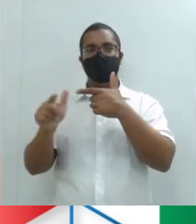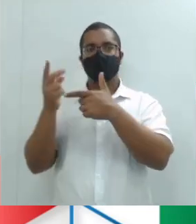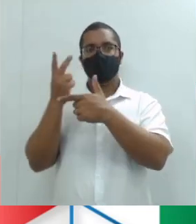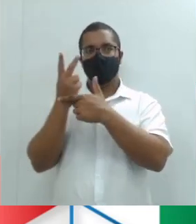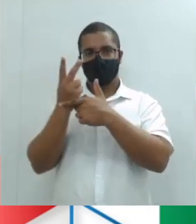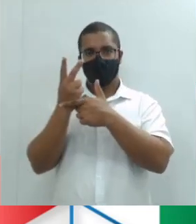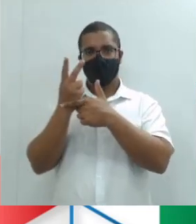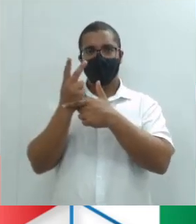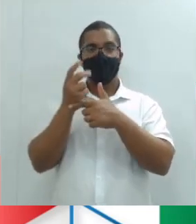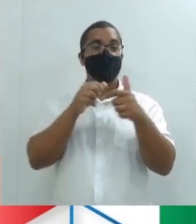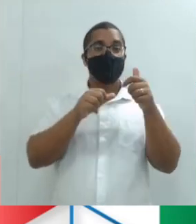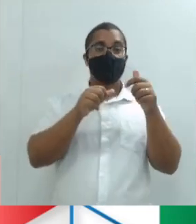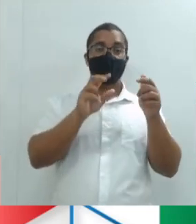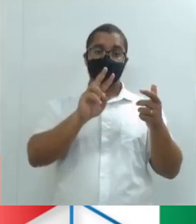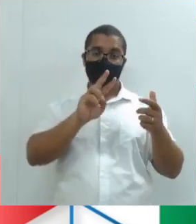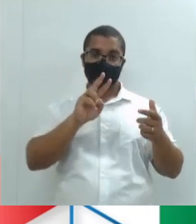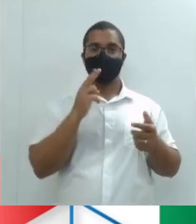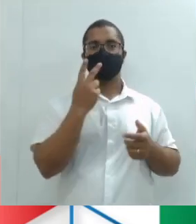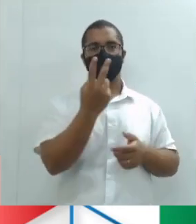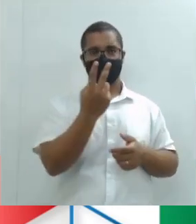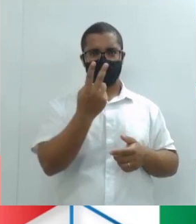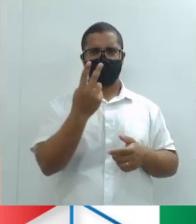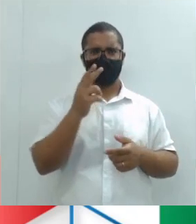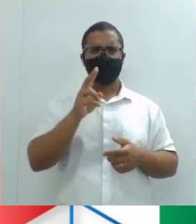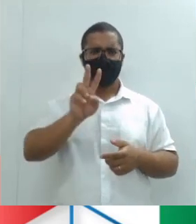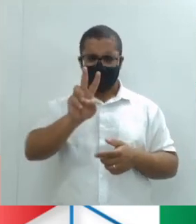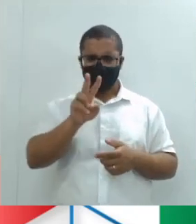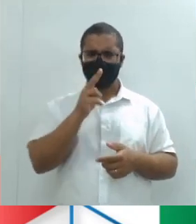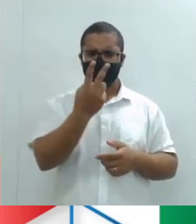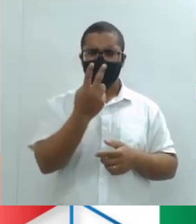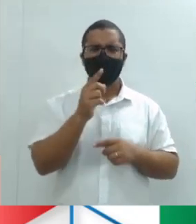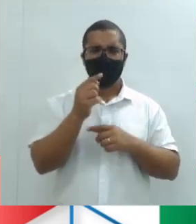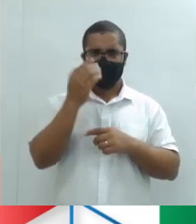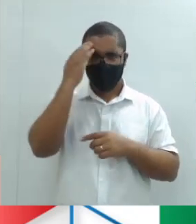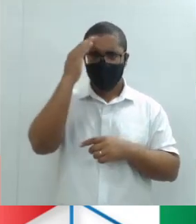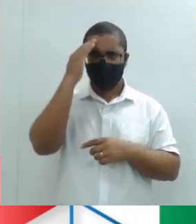a inversão, tá bom? Deu para entender?